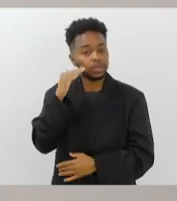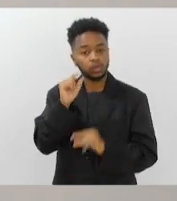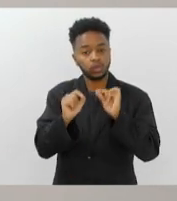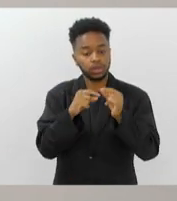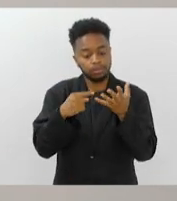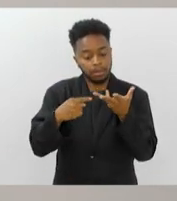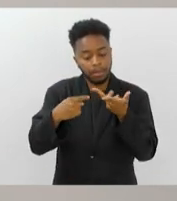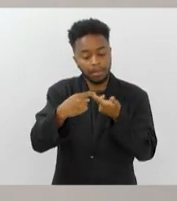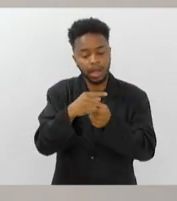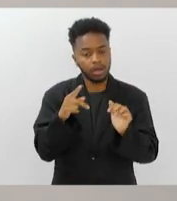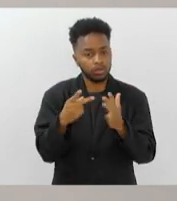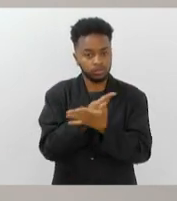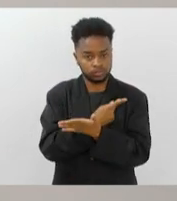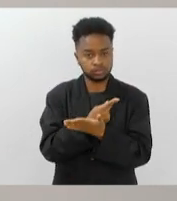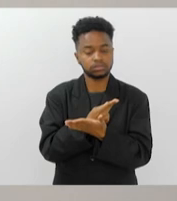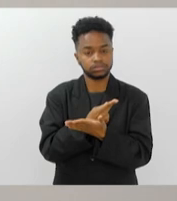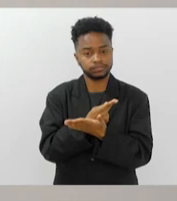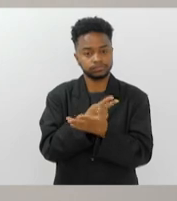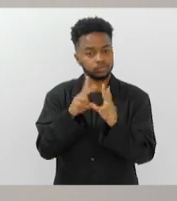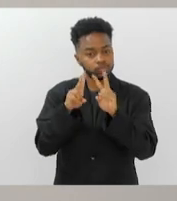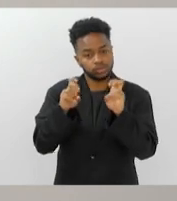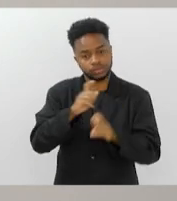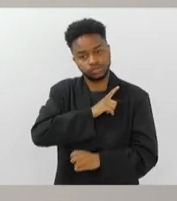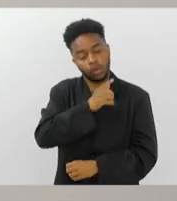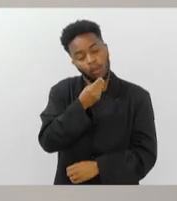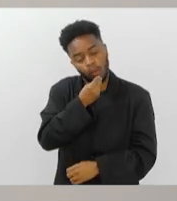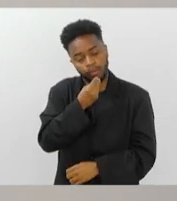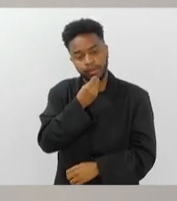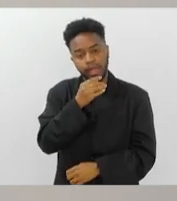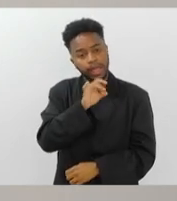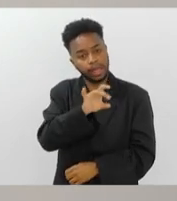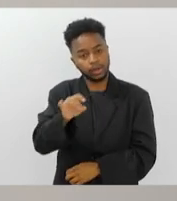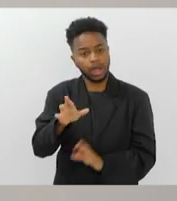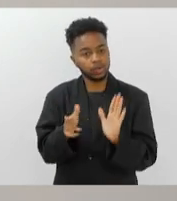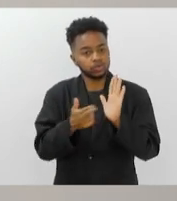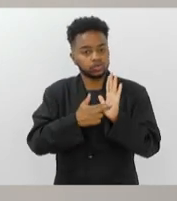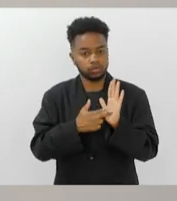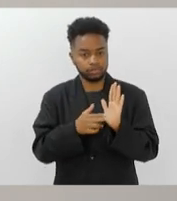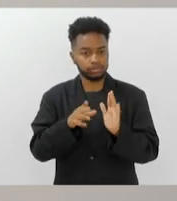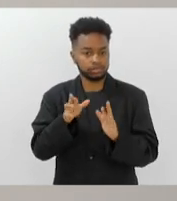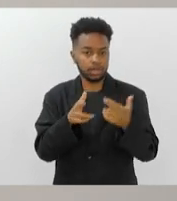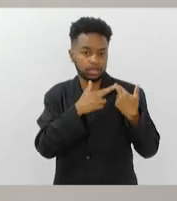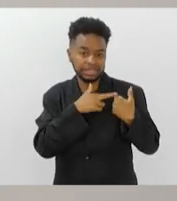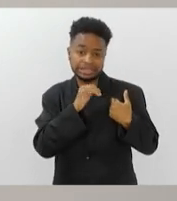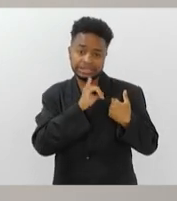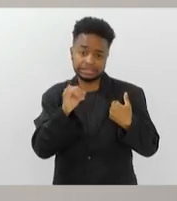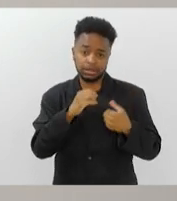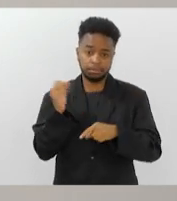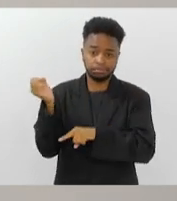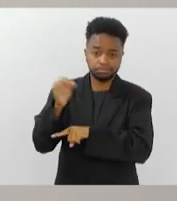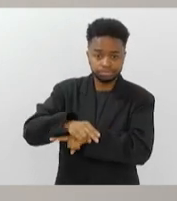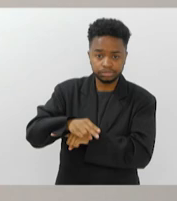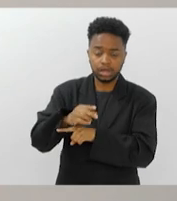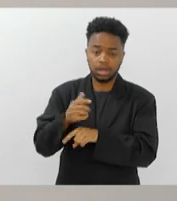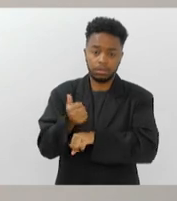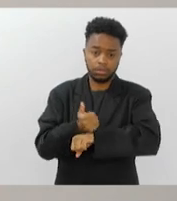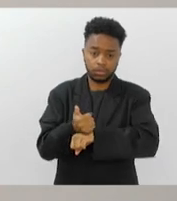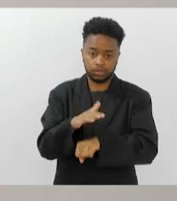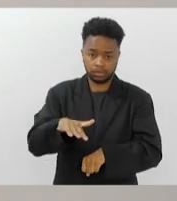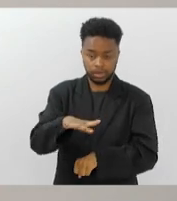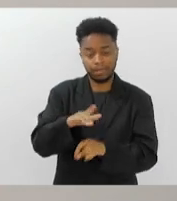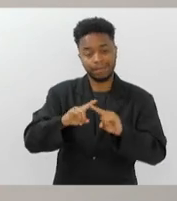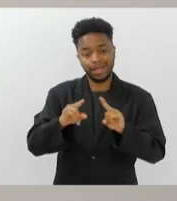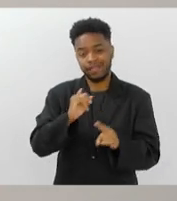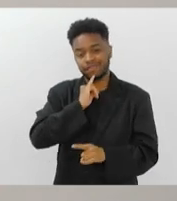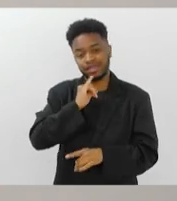passado com relação a gestão obviamente cada um assume suas responsabilidades quando assume um cargo Infelizmente nem sempre